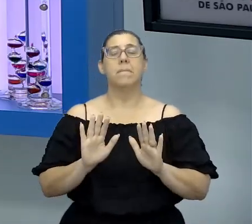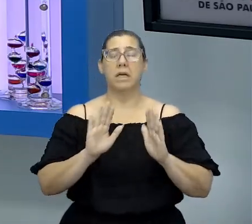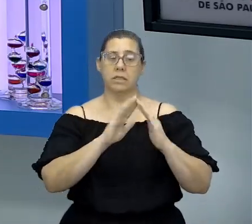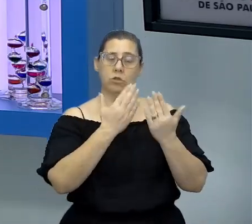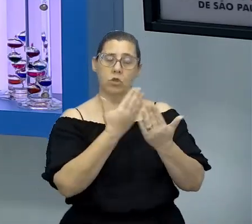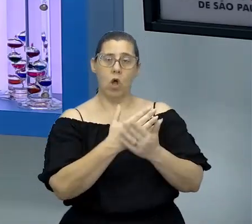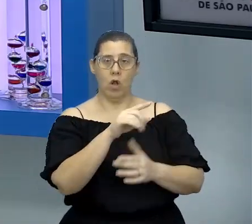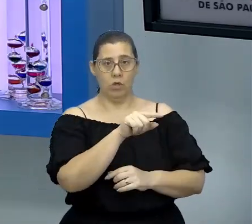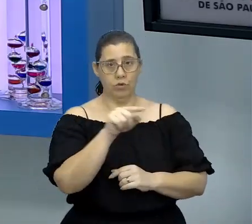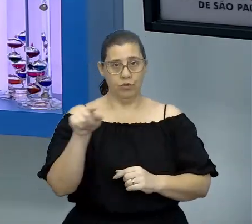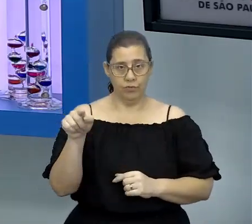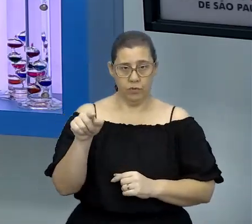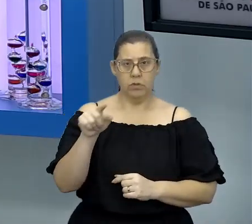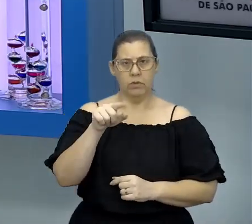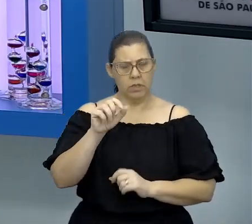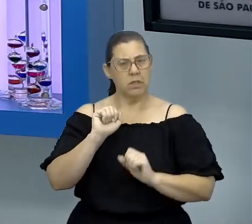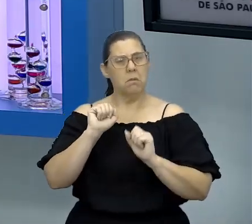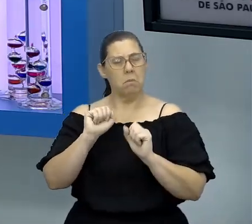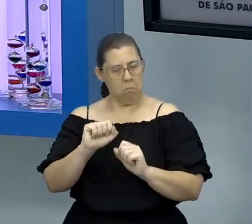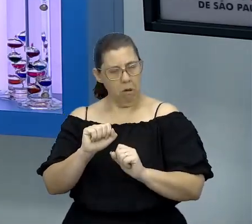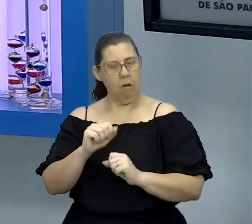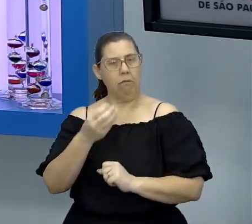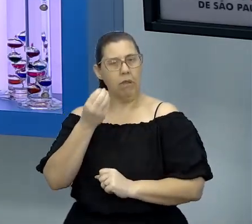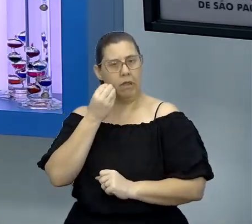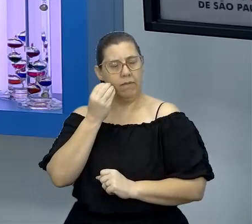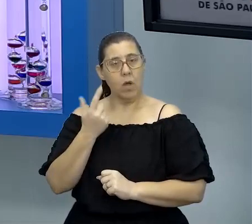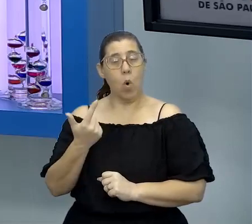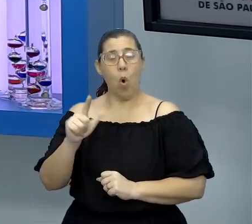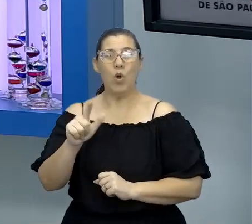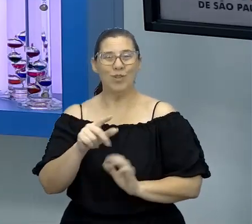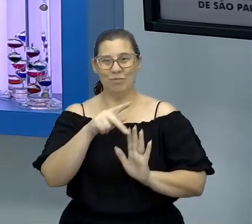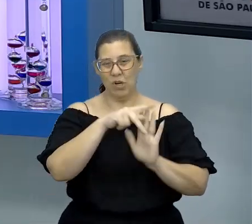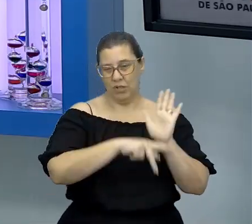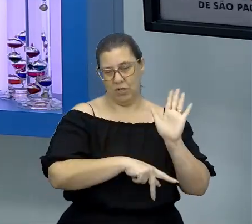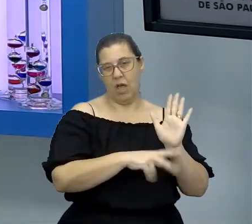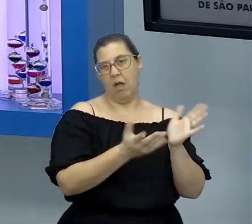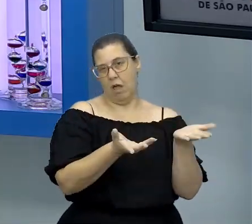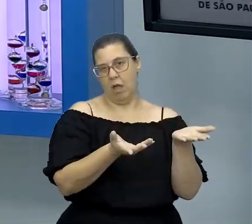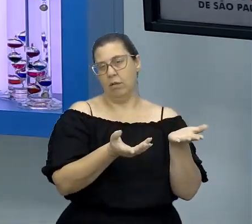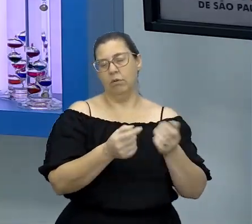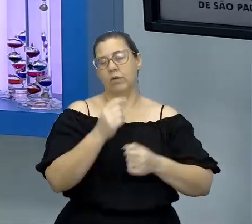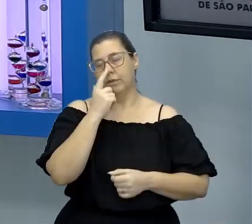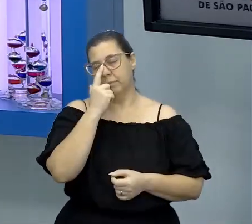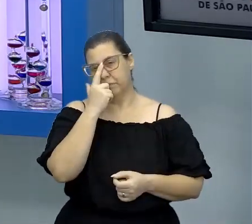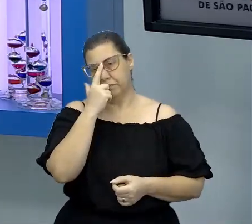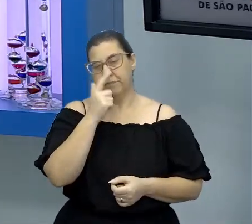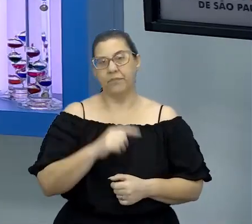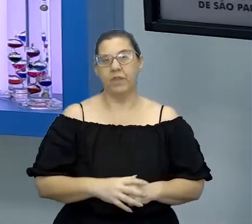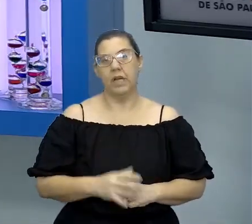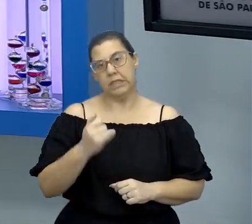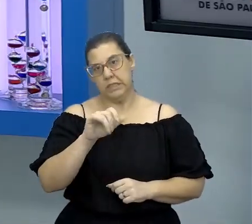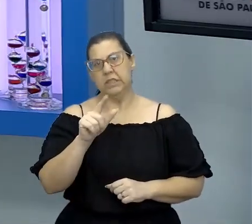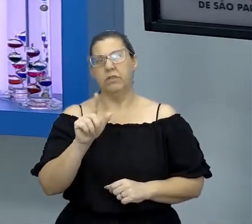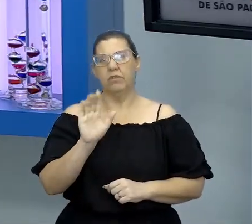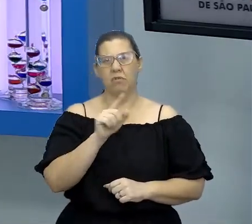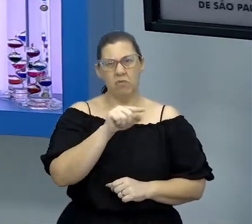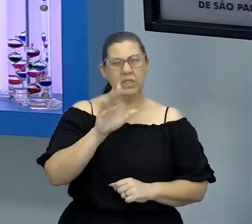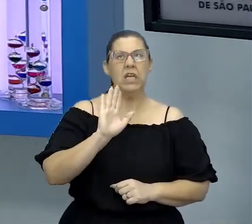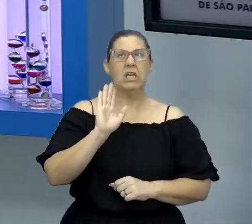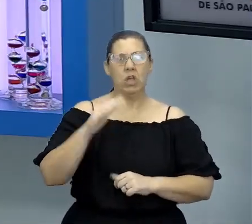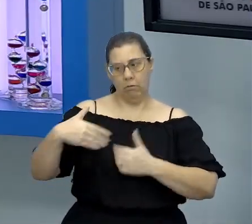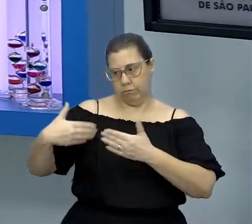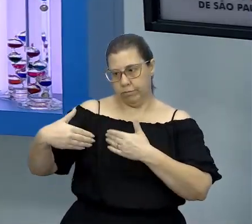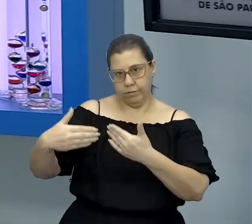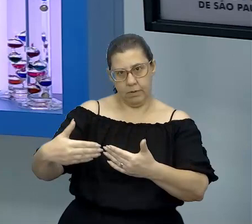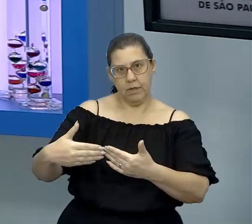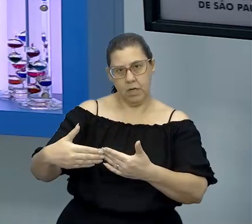de vocês, vocês podem estar fazendo um outro projeto. Por exemplo, se vocês estão um pouco mais adiantados e fizeram,